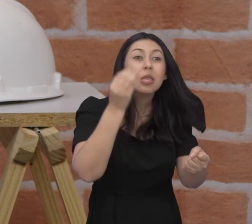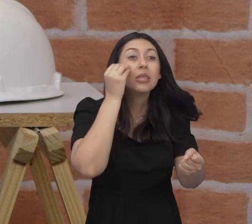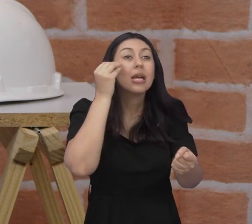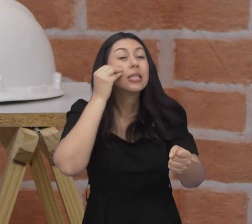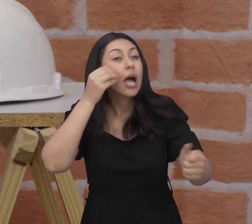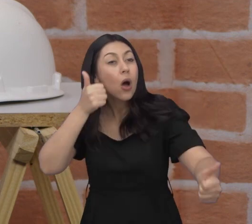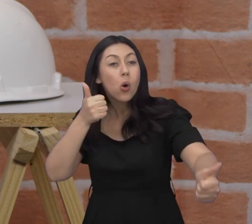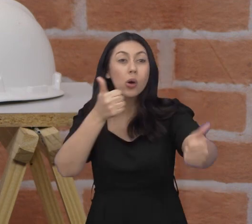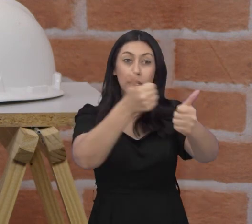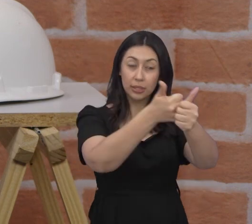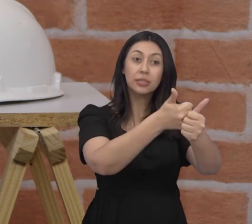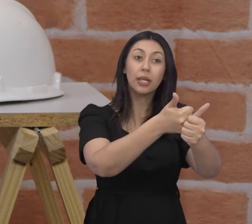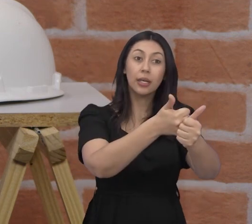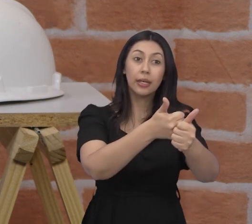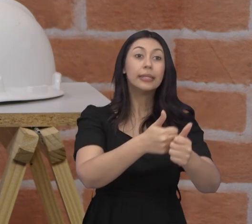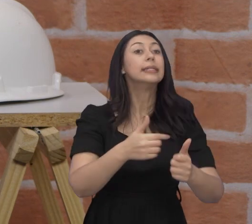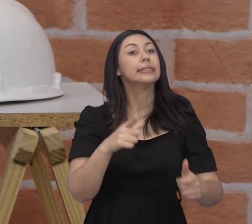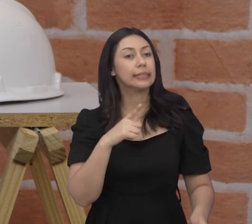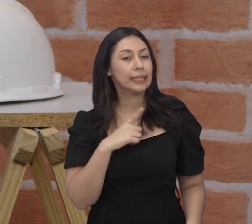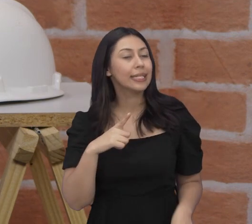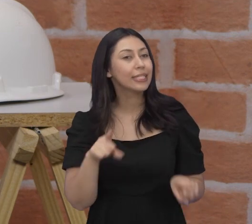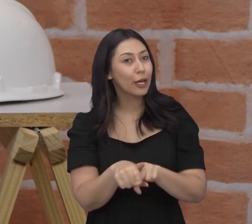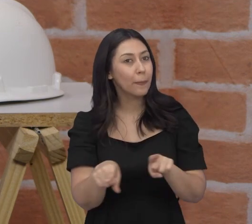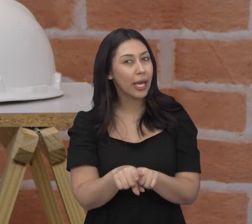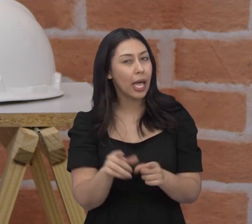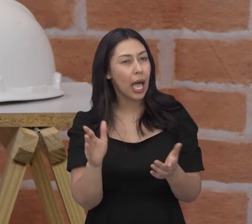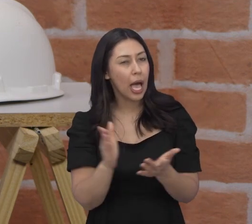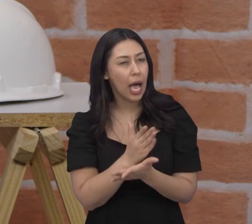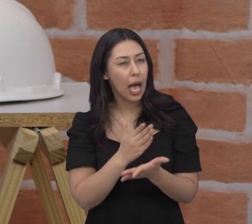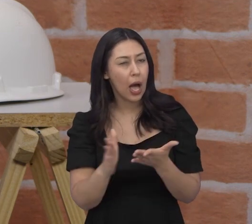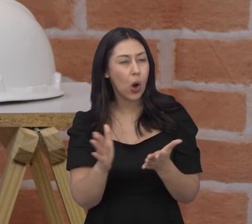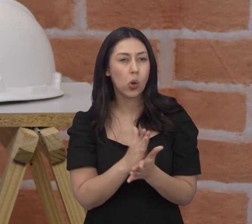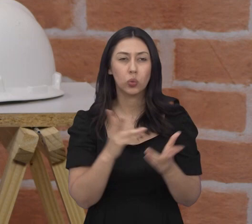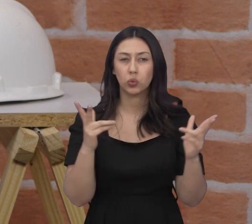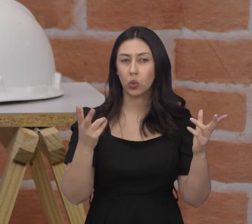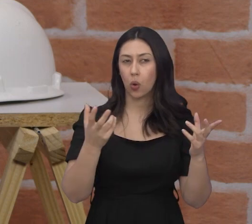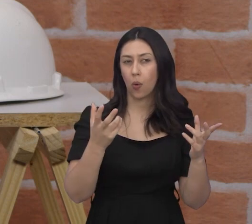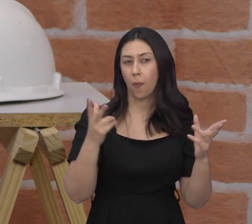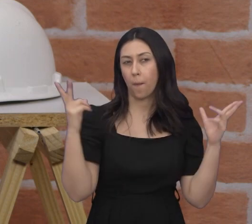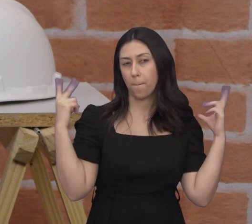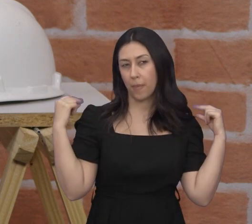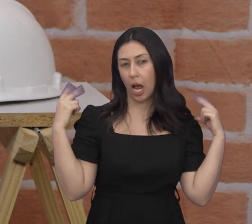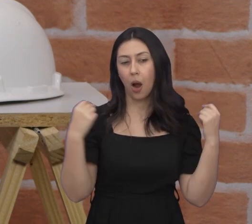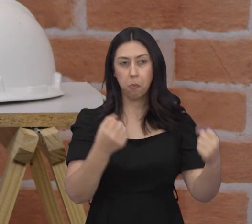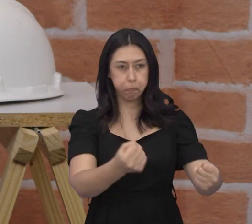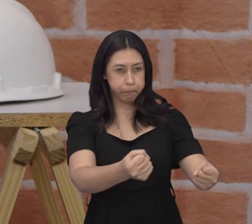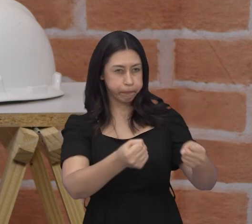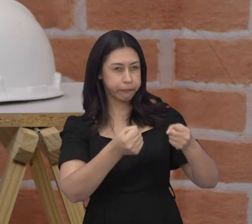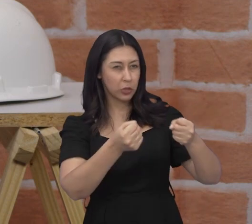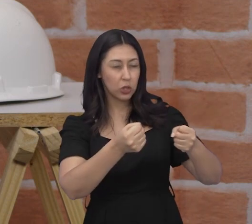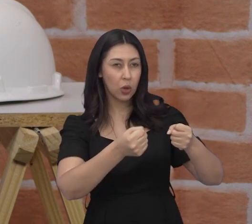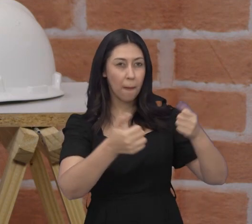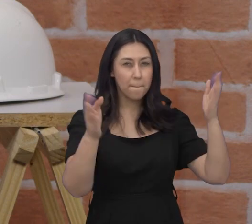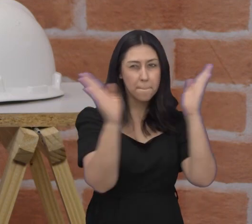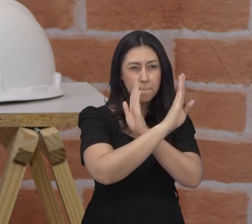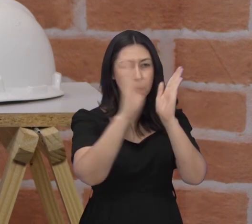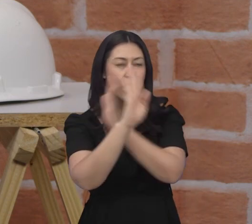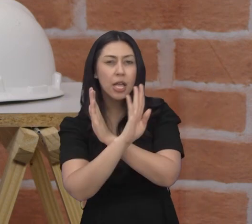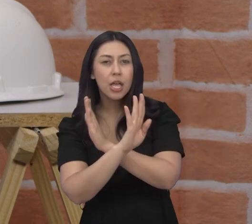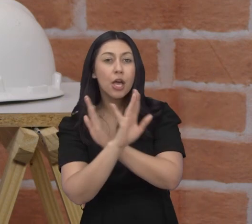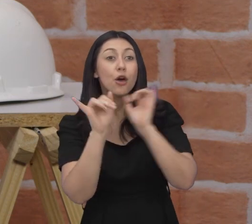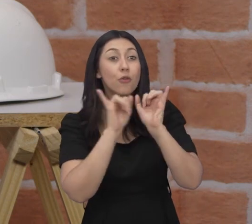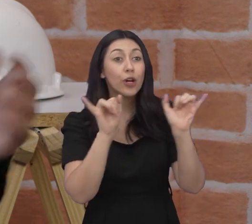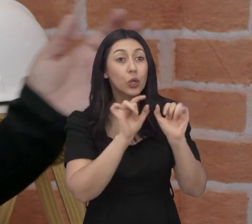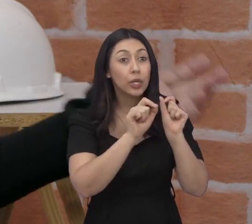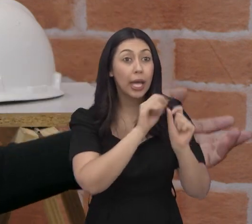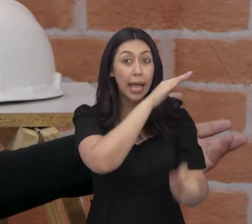alcançar aqueles objetos. Tanto que tem relato de pilotos da Força Aérea que vieram perseguindo esses objetos, para que no momento tinha 7 objetos de um